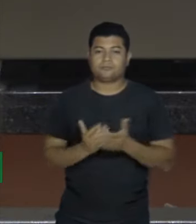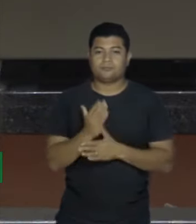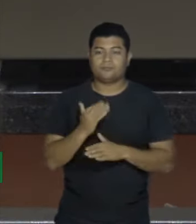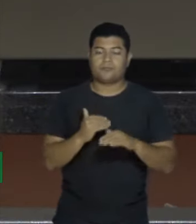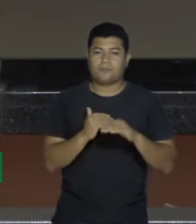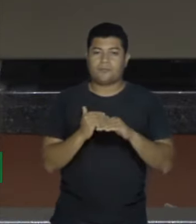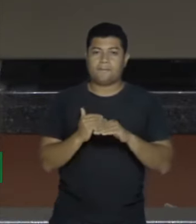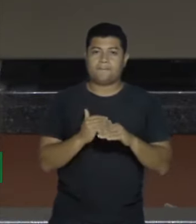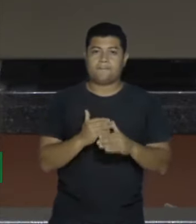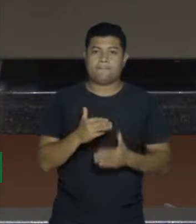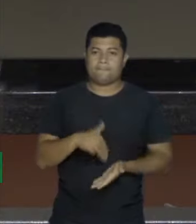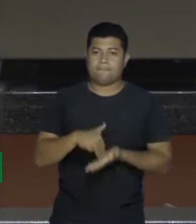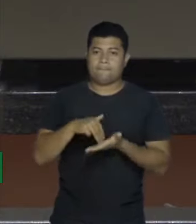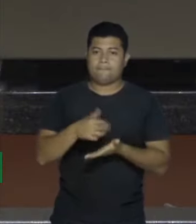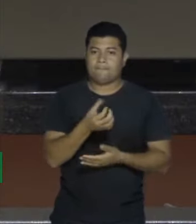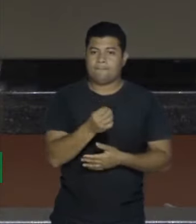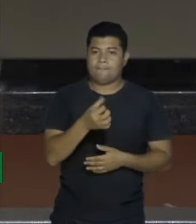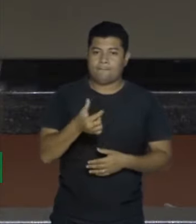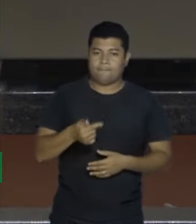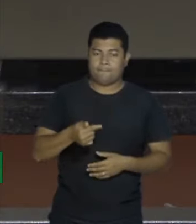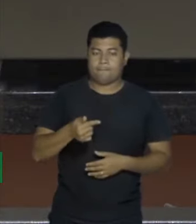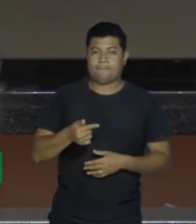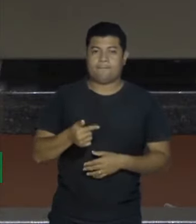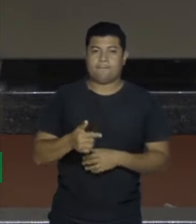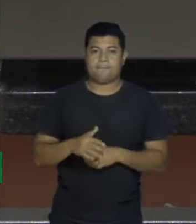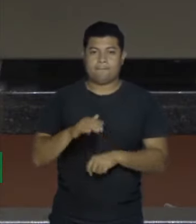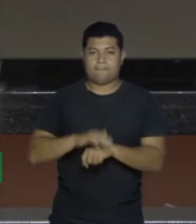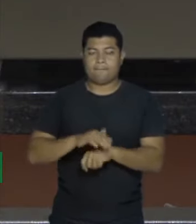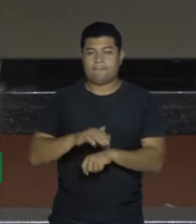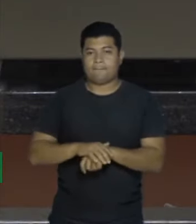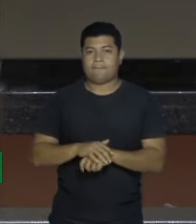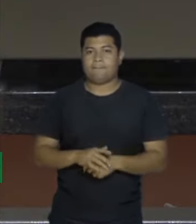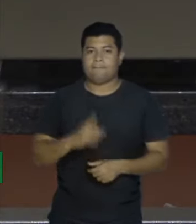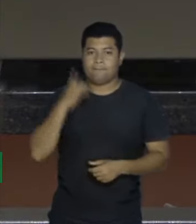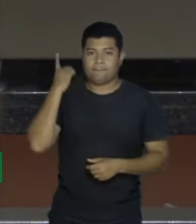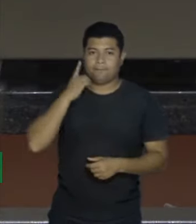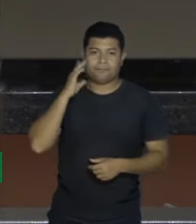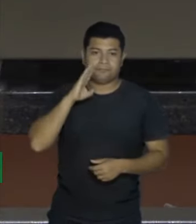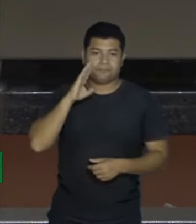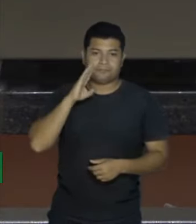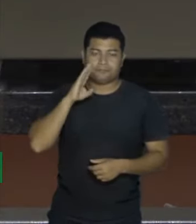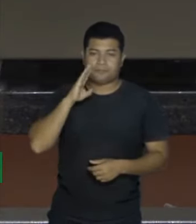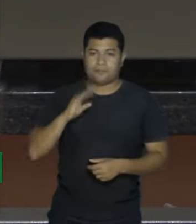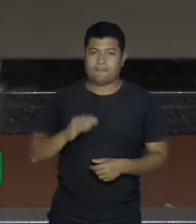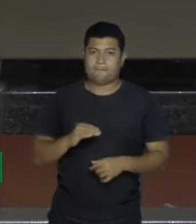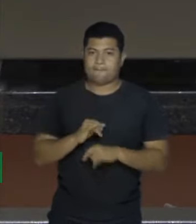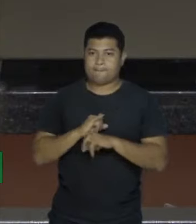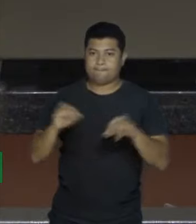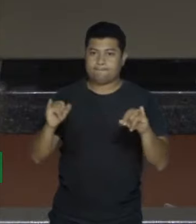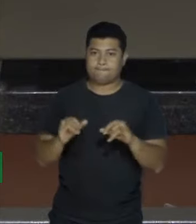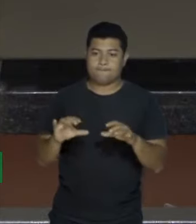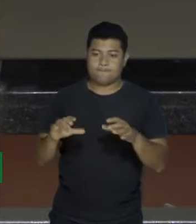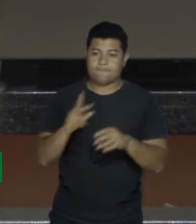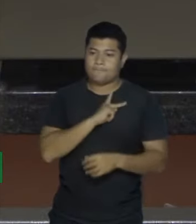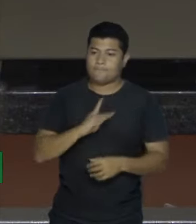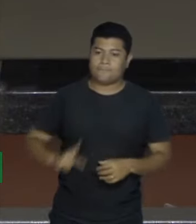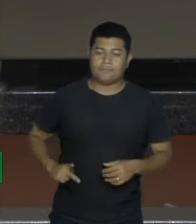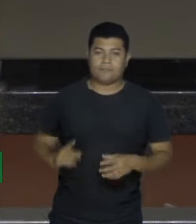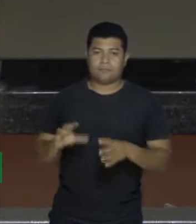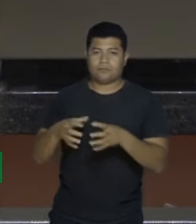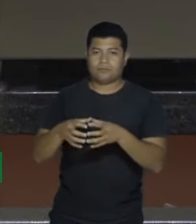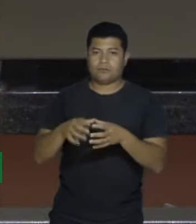por unanimidade 2023 autoria Deputado Nilson Berlanda manifestando aplausos ao presidente do grupo Lunelli no município de